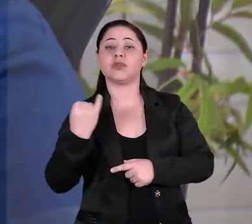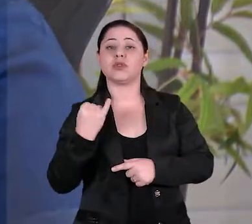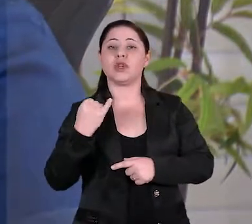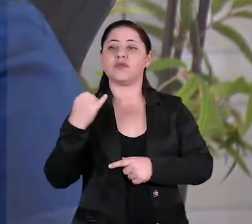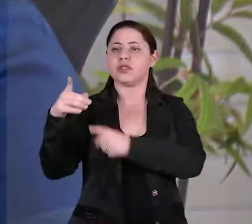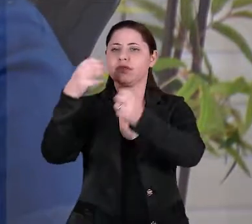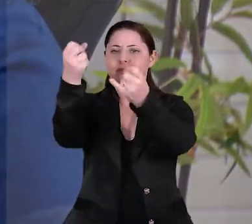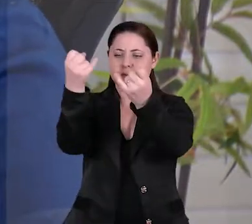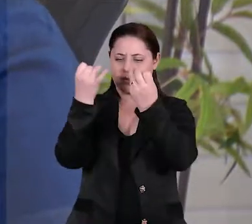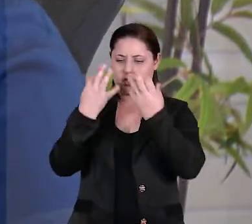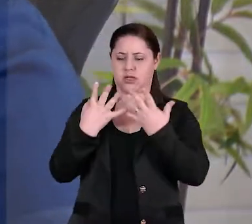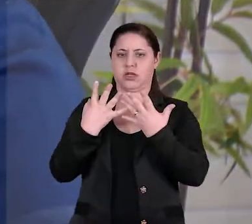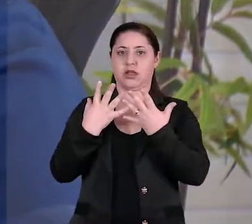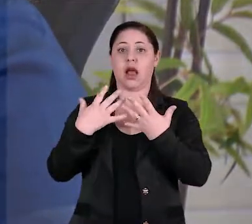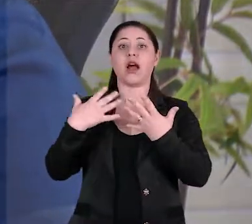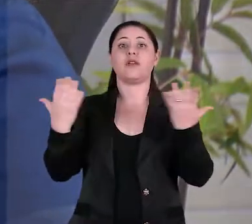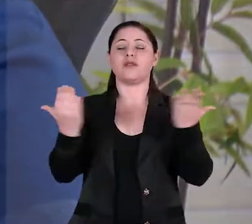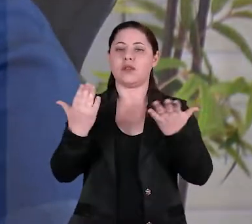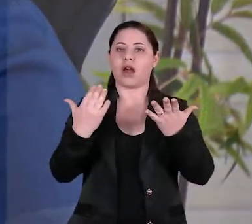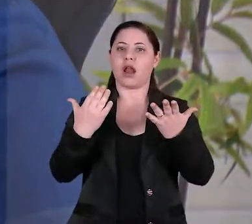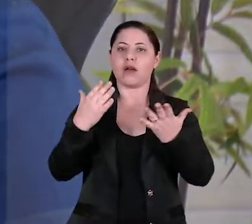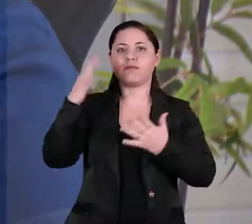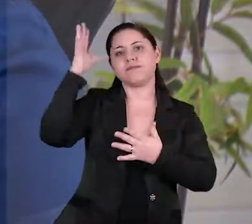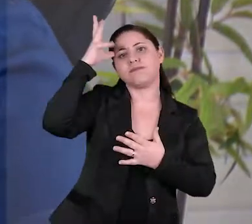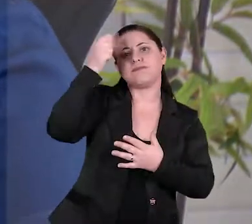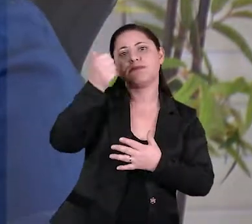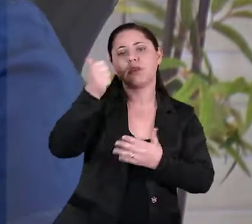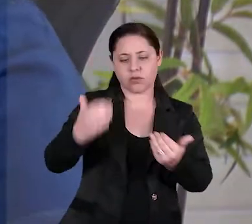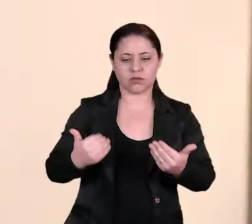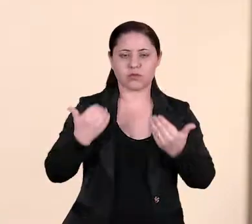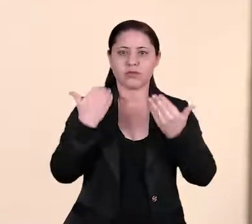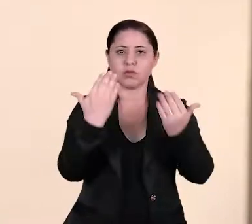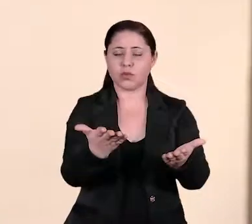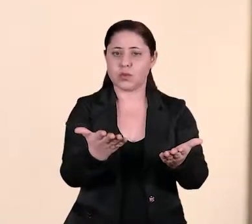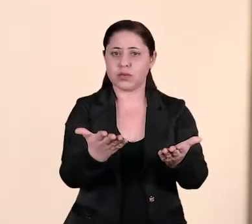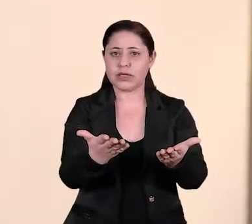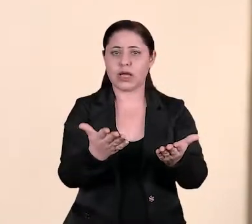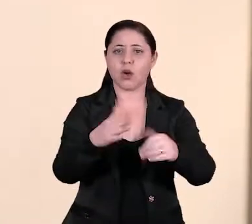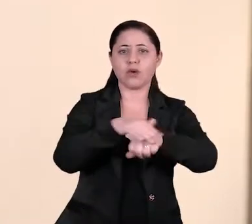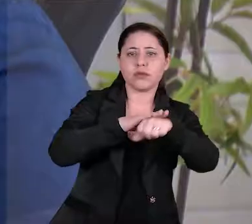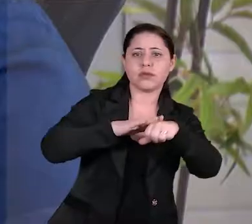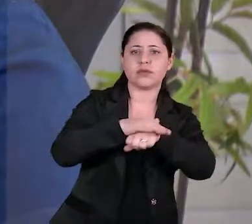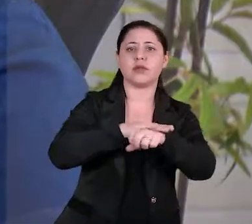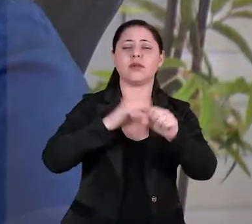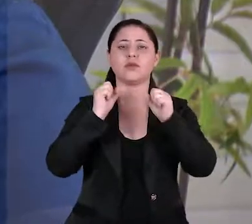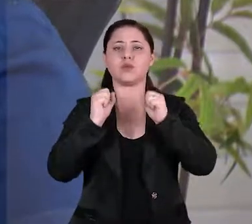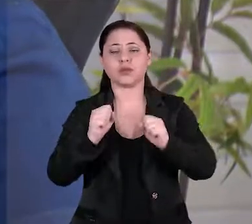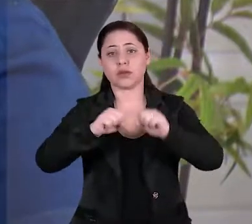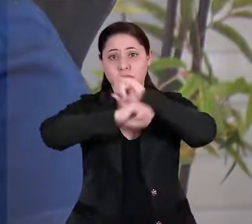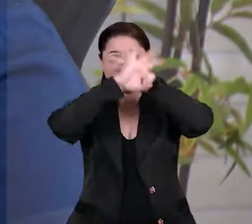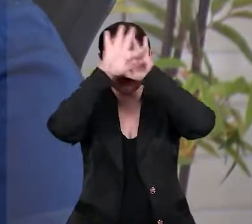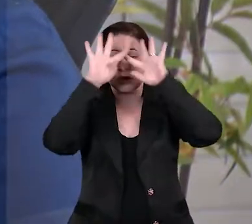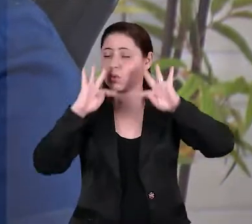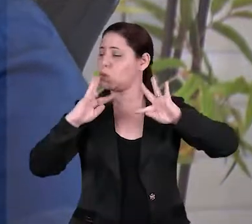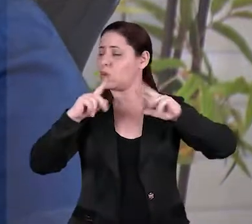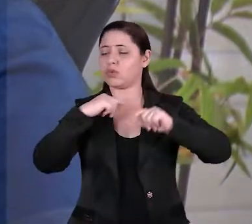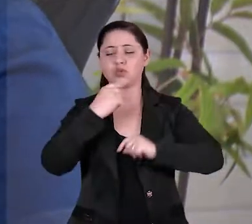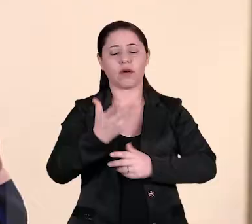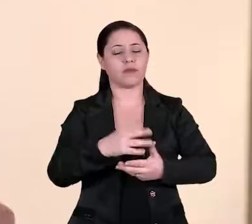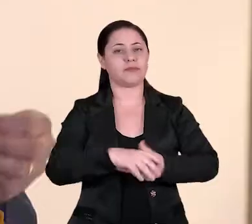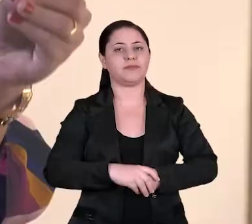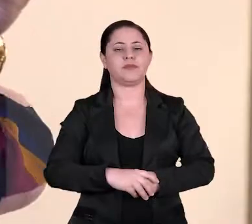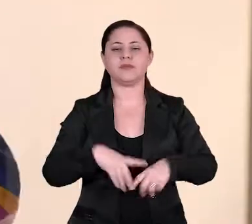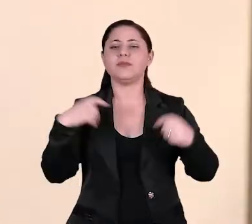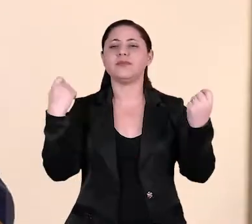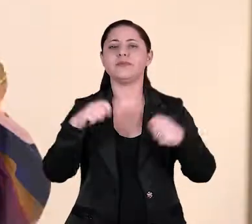sabia da importância e vocês explicando agora, a gente decidiu pela doação. Então, às vezes, numa conversa a gente consegue esclarecer tudo isso.